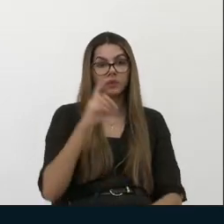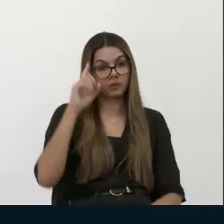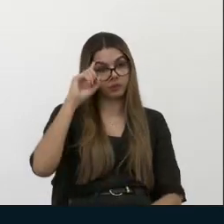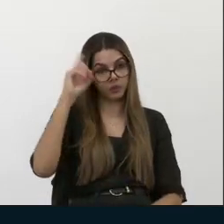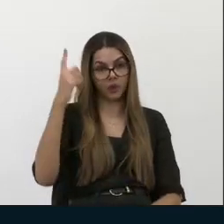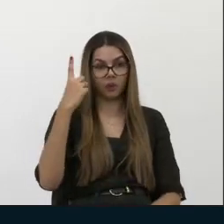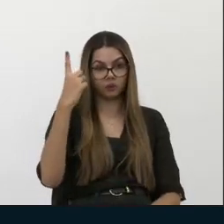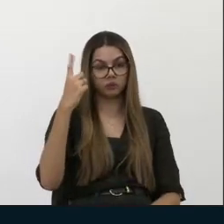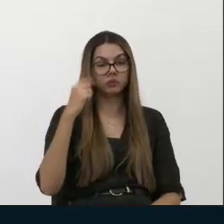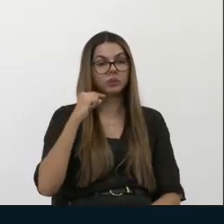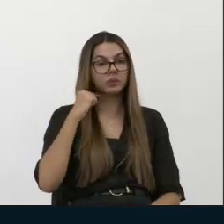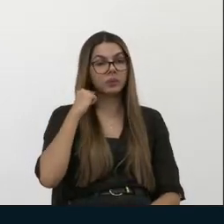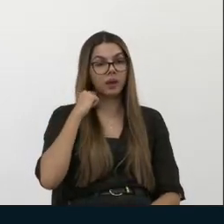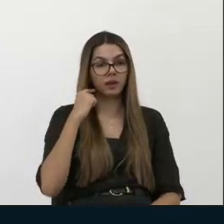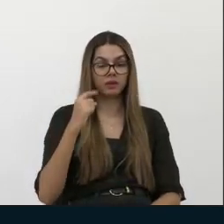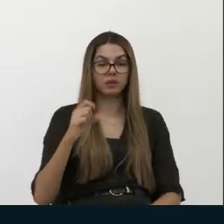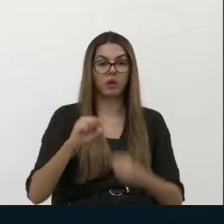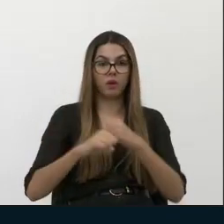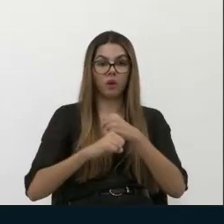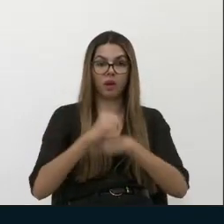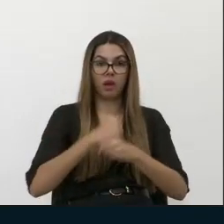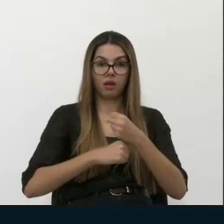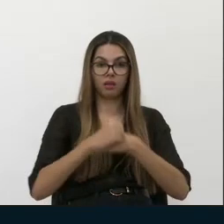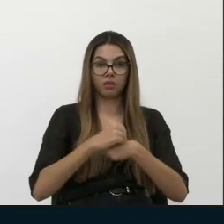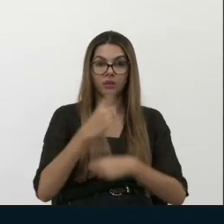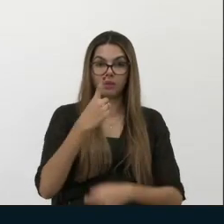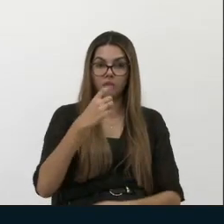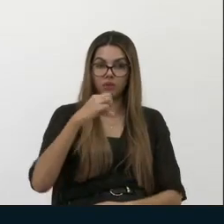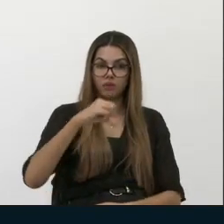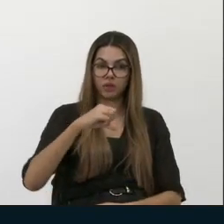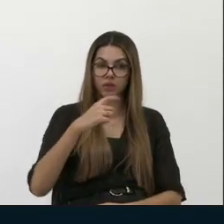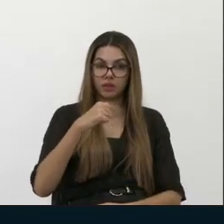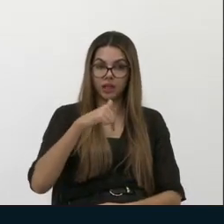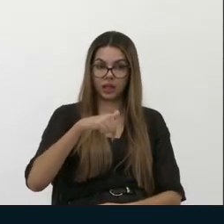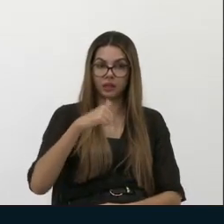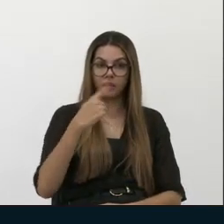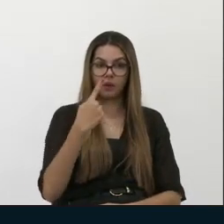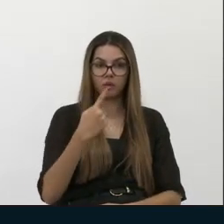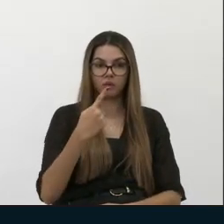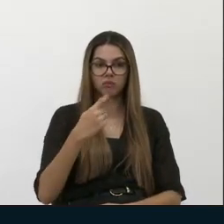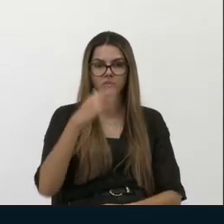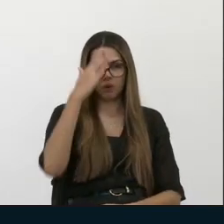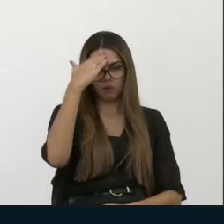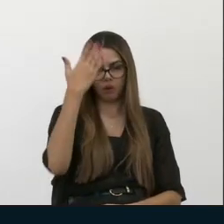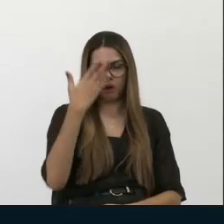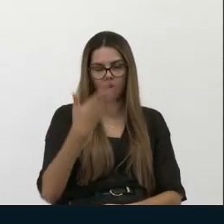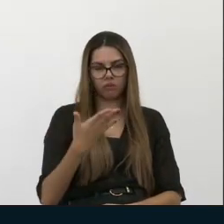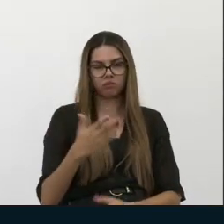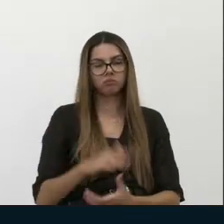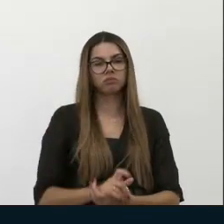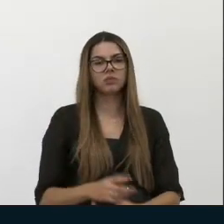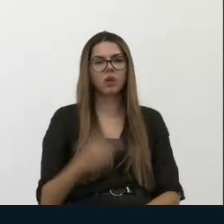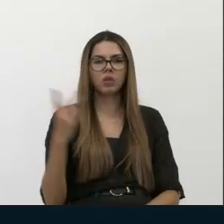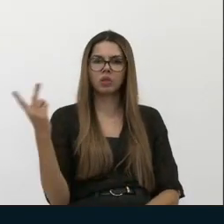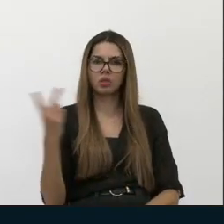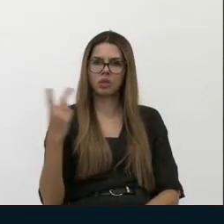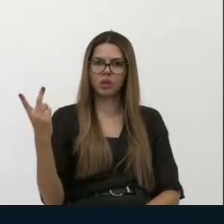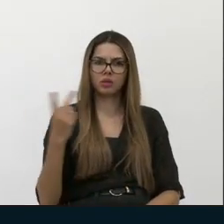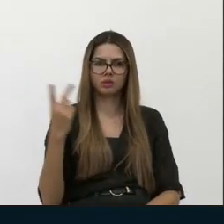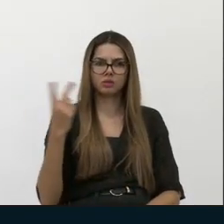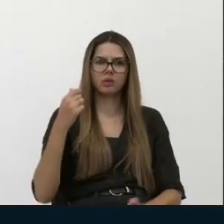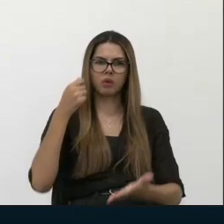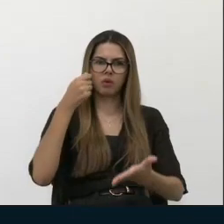clandestino, em 1971. Muito me honra disso. Nós dois somos